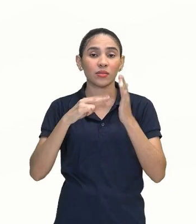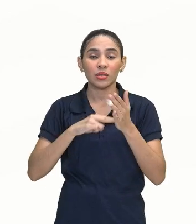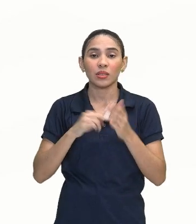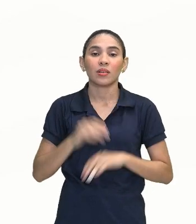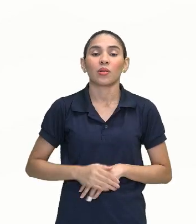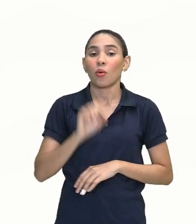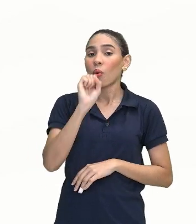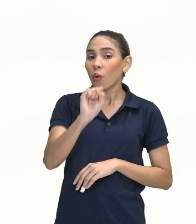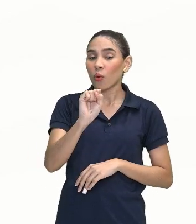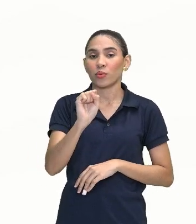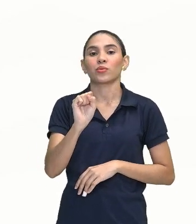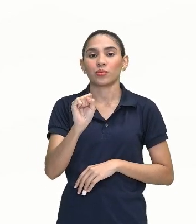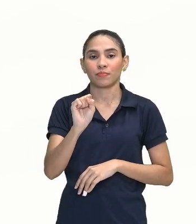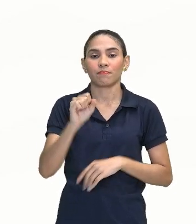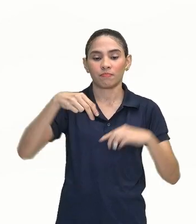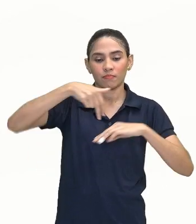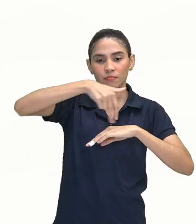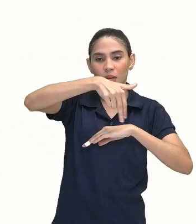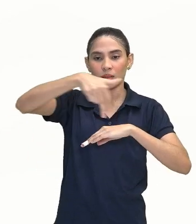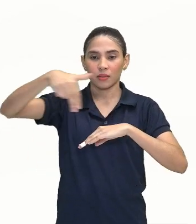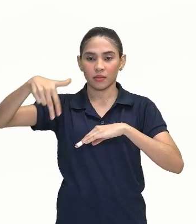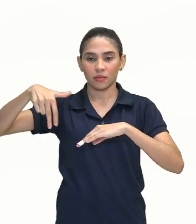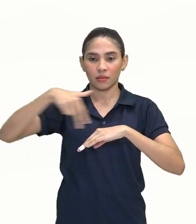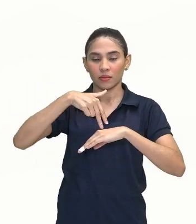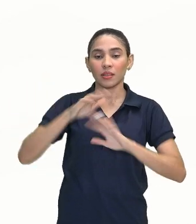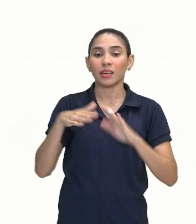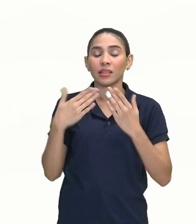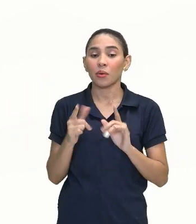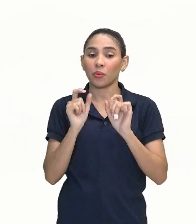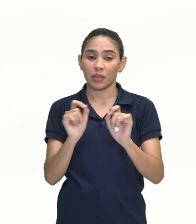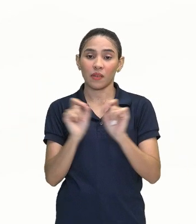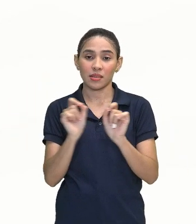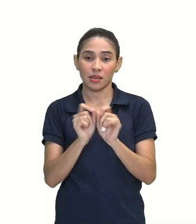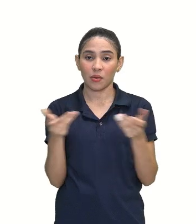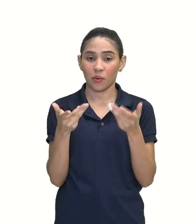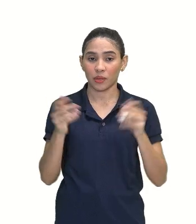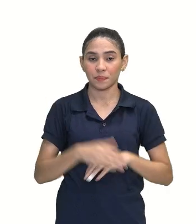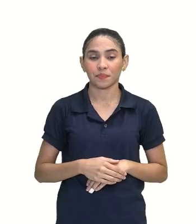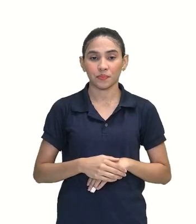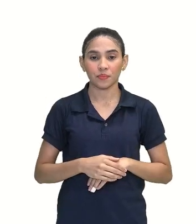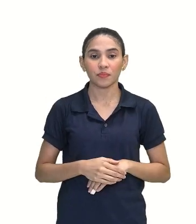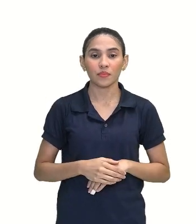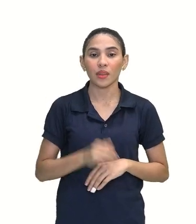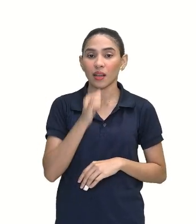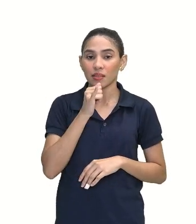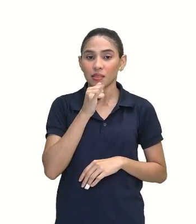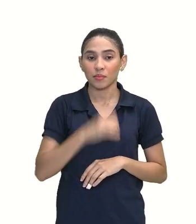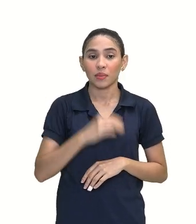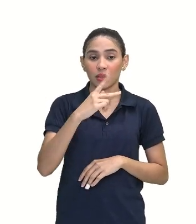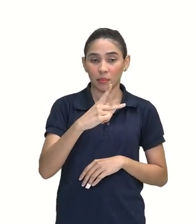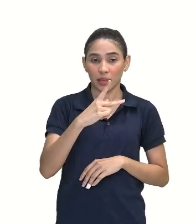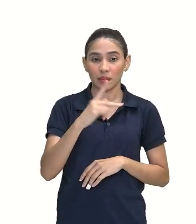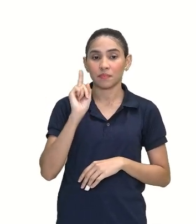deu 8 voltas nessa quadra, tá bom? Então, o que a gente vai fazer? Eu vou pegar o valor do